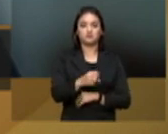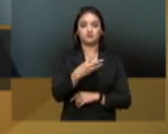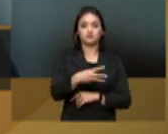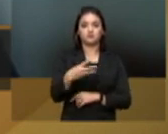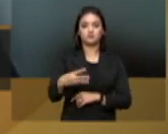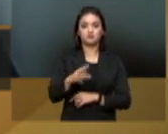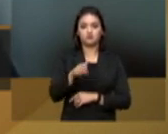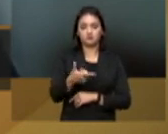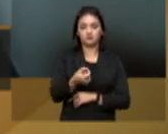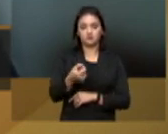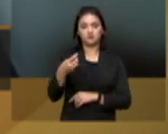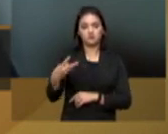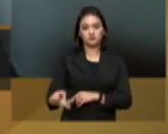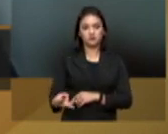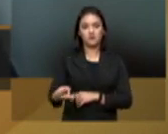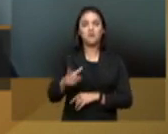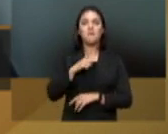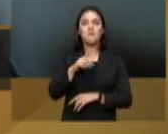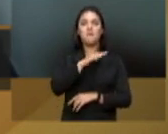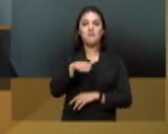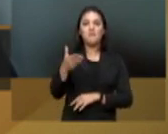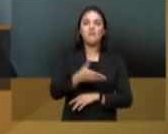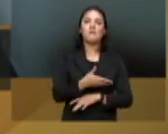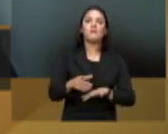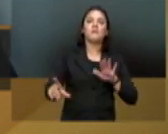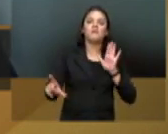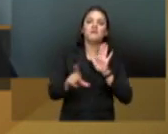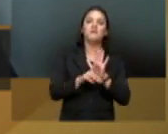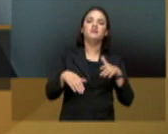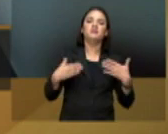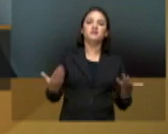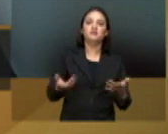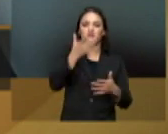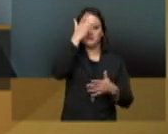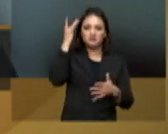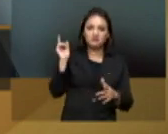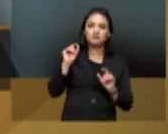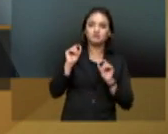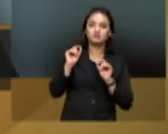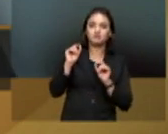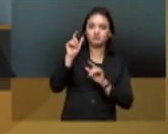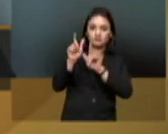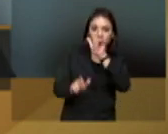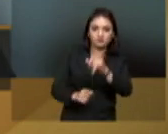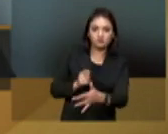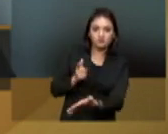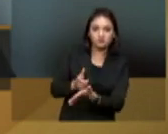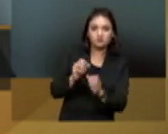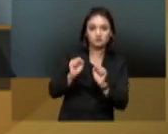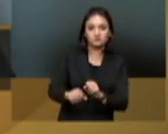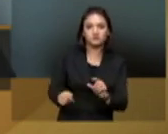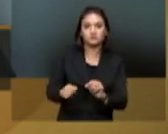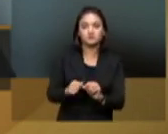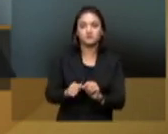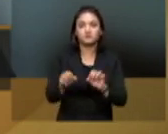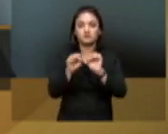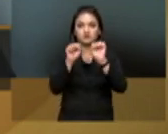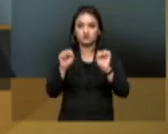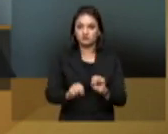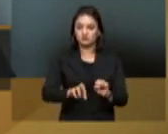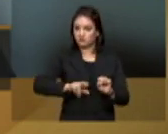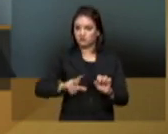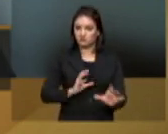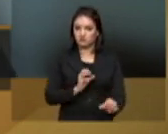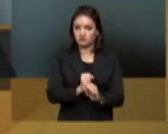10.833/2003, revogou as normas legais que davam ao contribuinte o direito de apurar, no âmbito do sistema não cumulativo